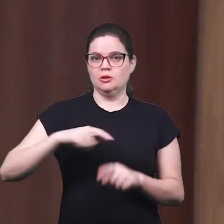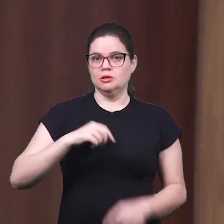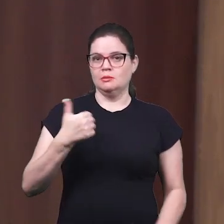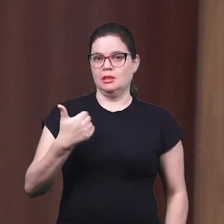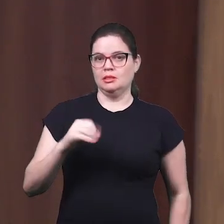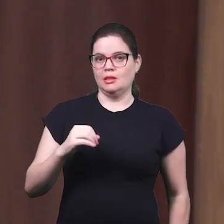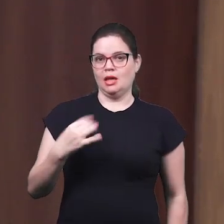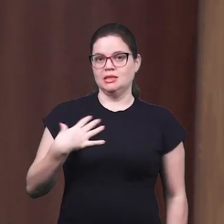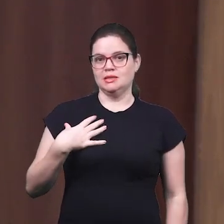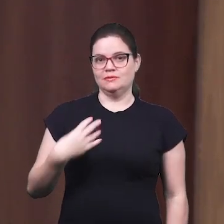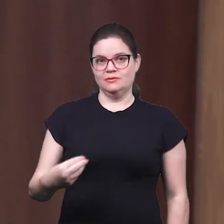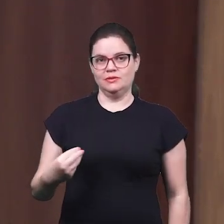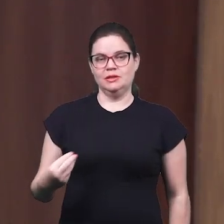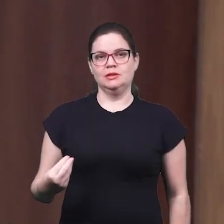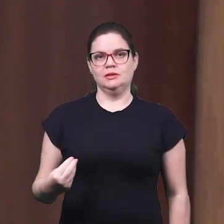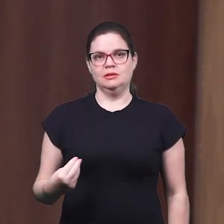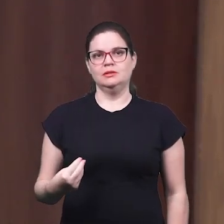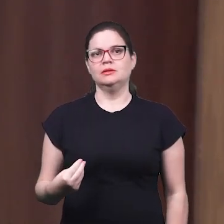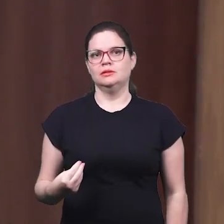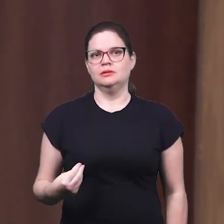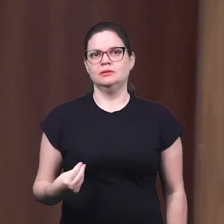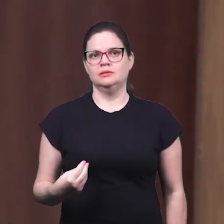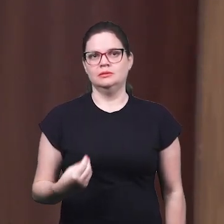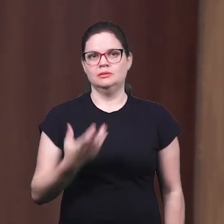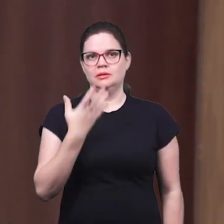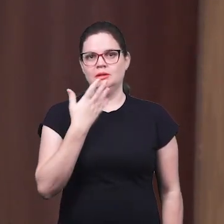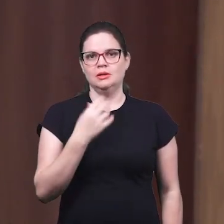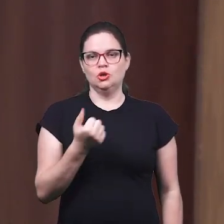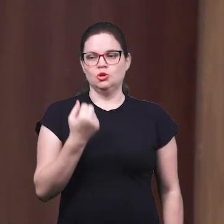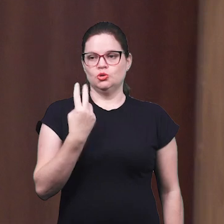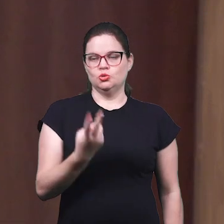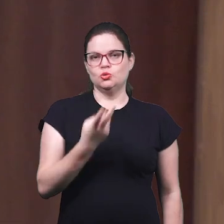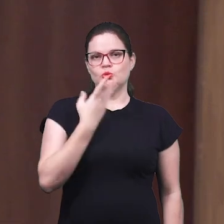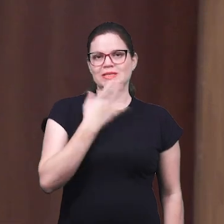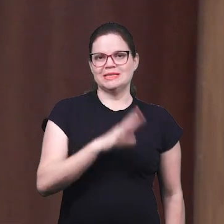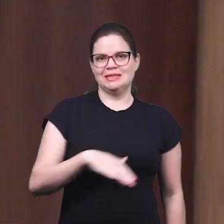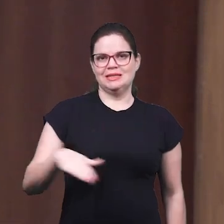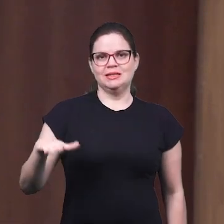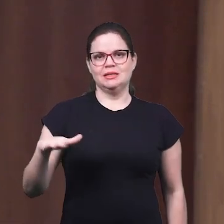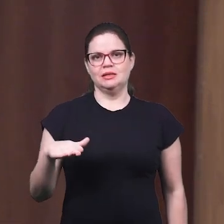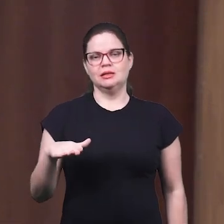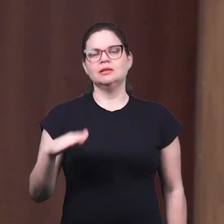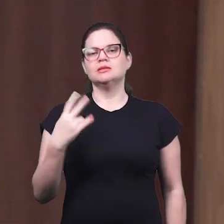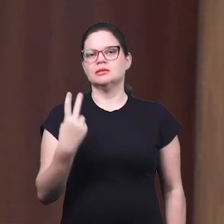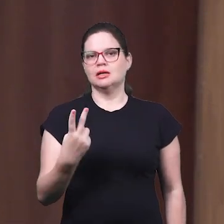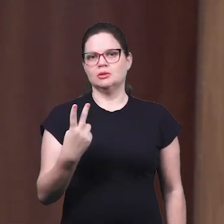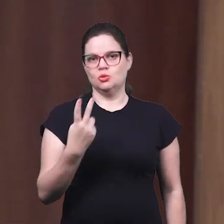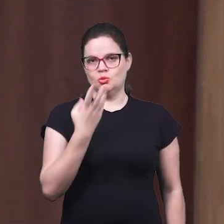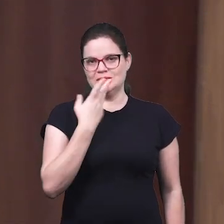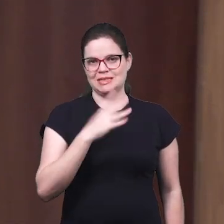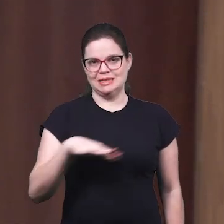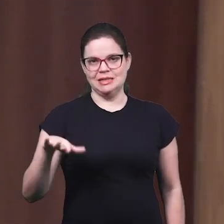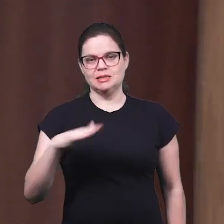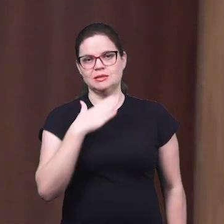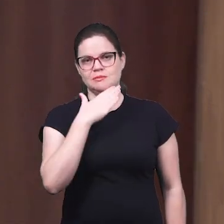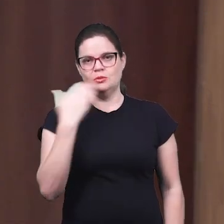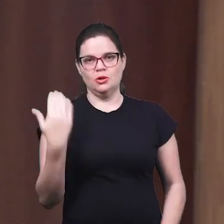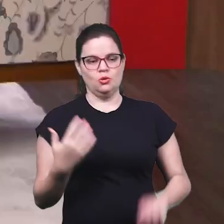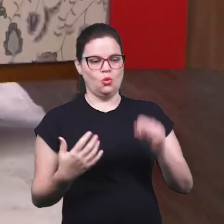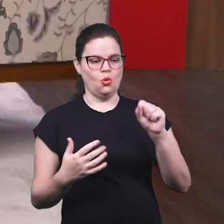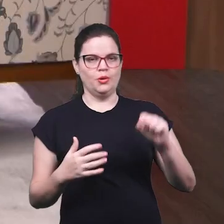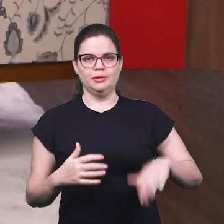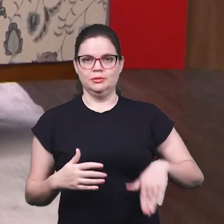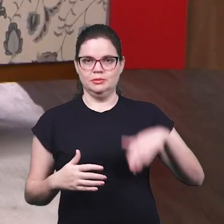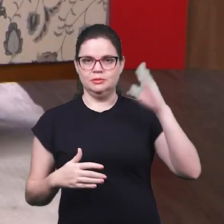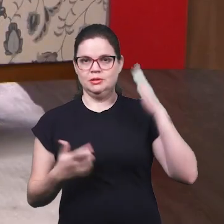filhos dele, 10. 2 não chegaram, de criança faleceram, os 8 foram desenvolvidos. E eu sou o mais novo, E o senhor é